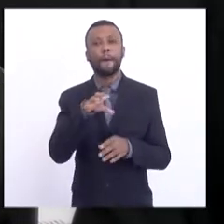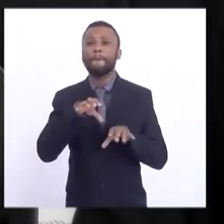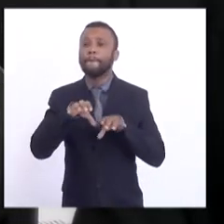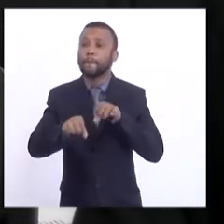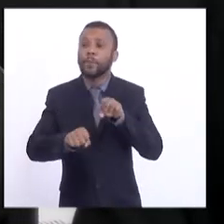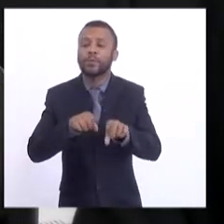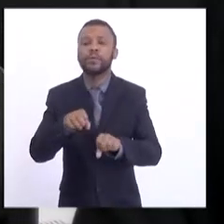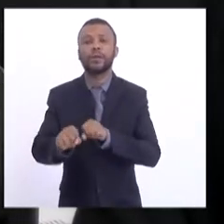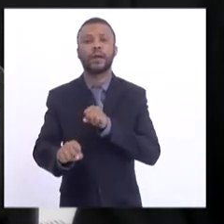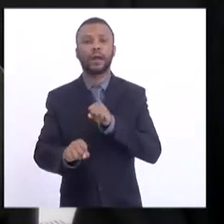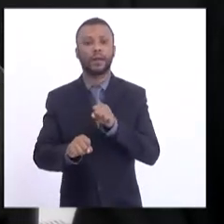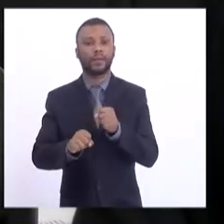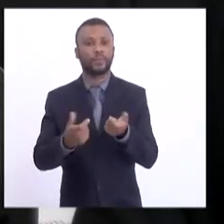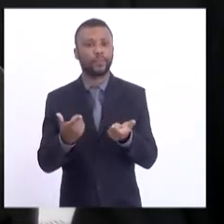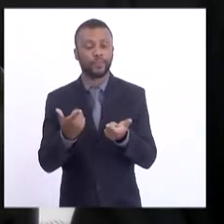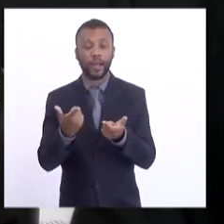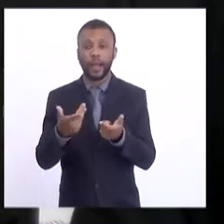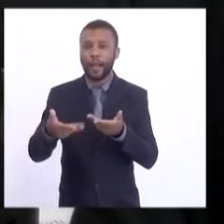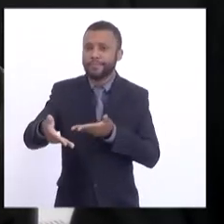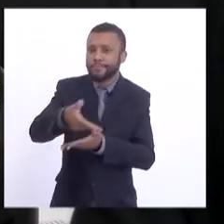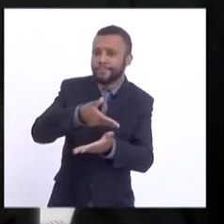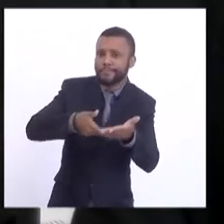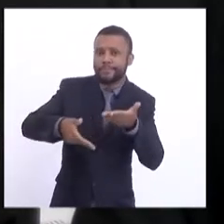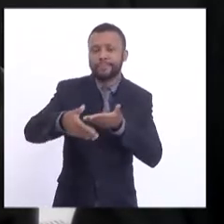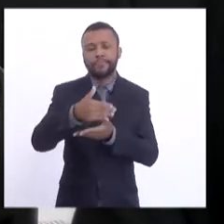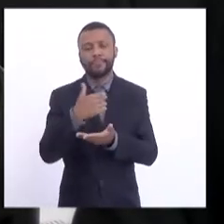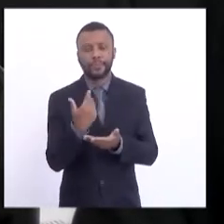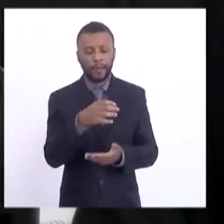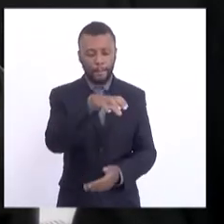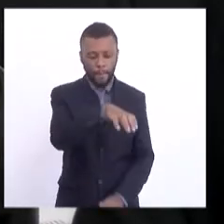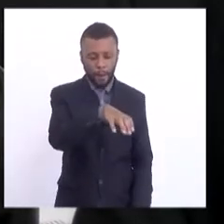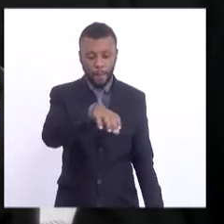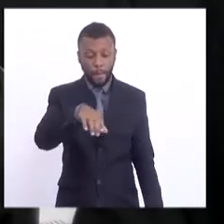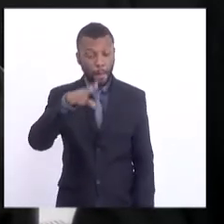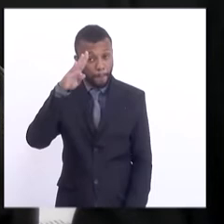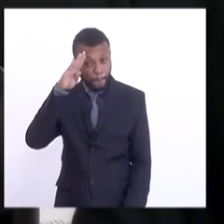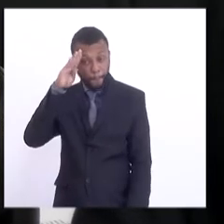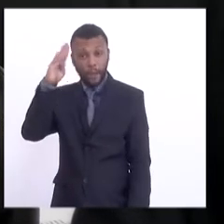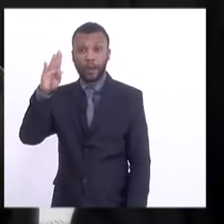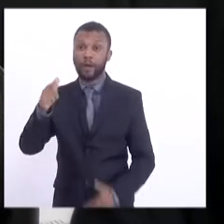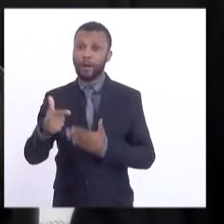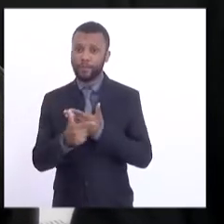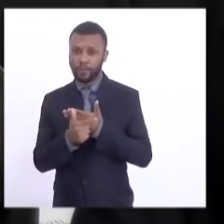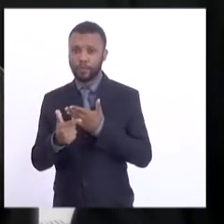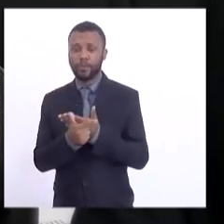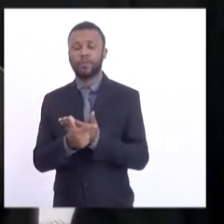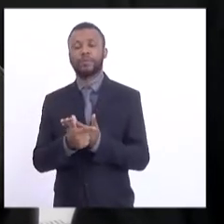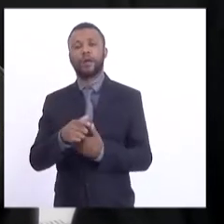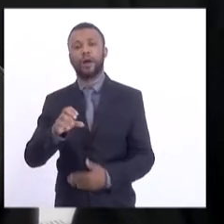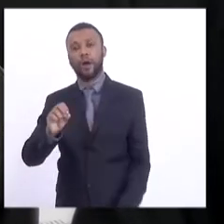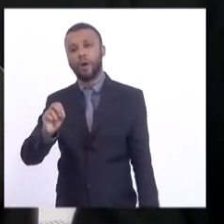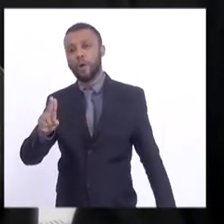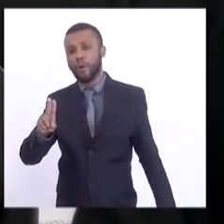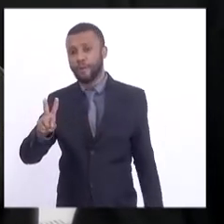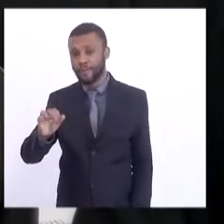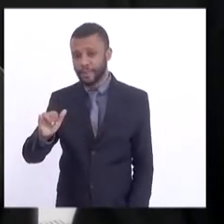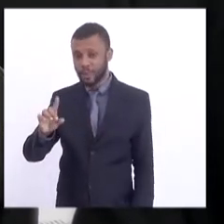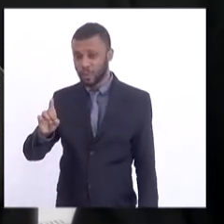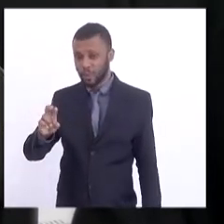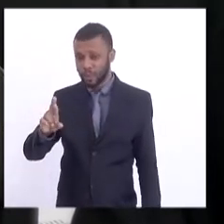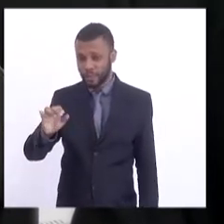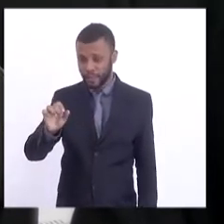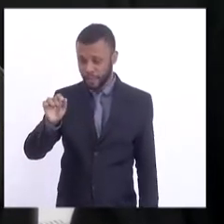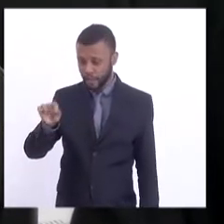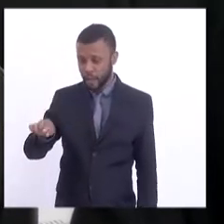a participação das três macrofunções de ouvidoria apresentando